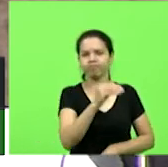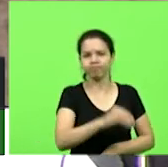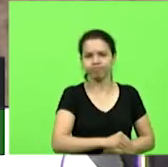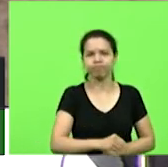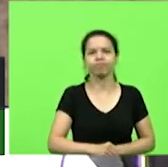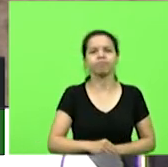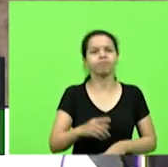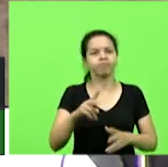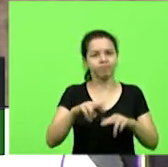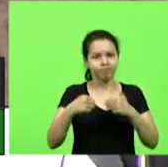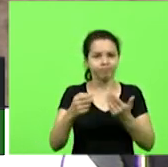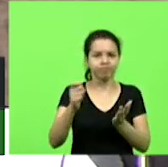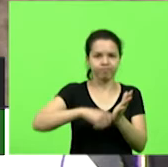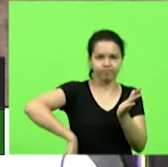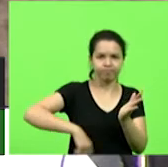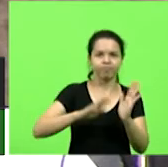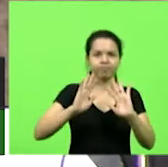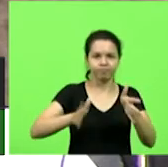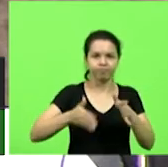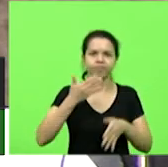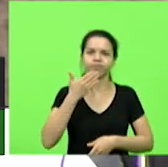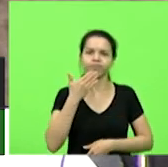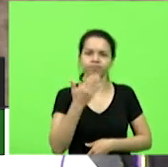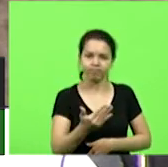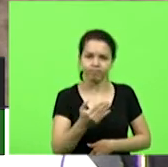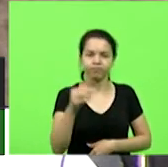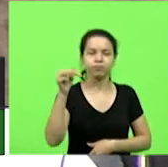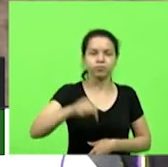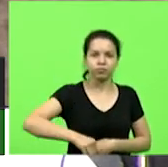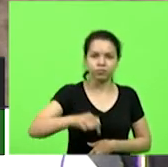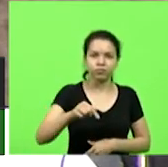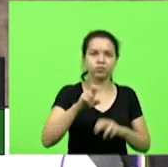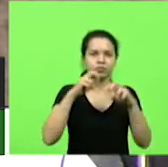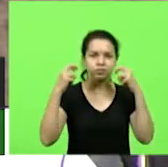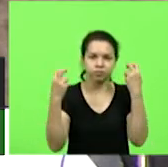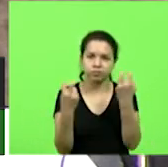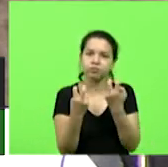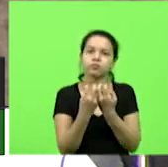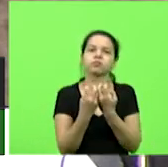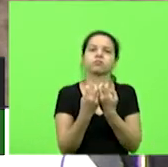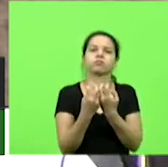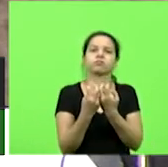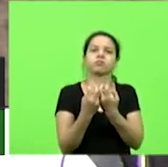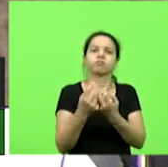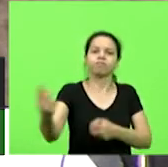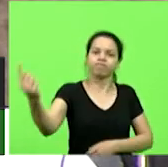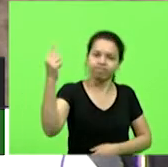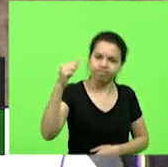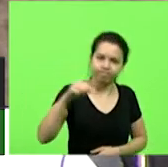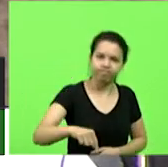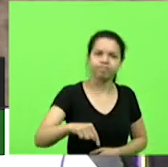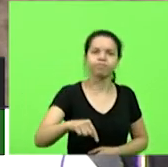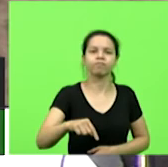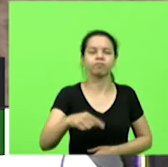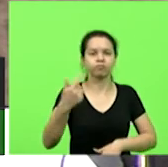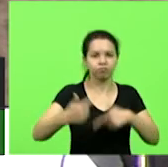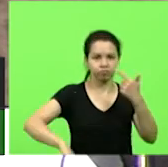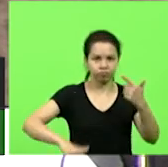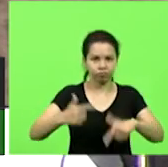assinaturas requerendo trazer aqui para o plenário, para que se possa ser debatido